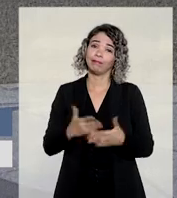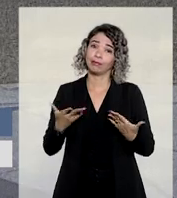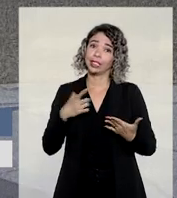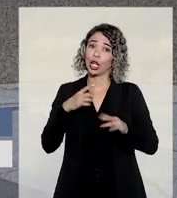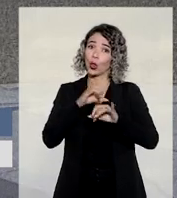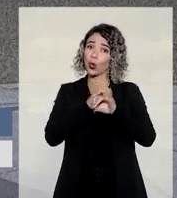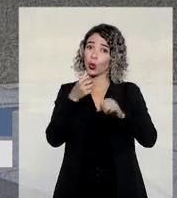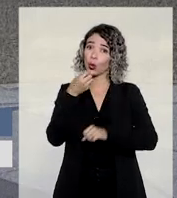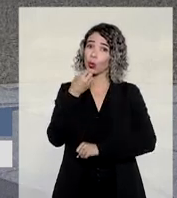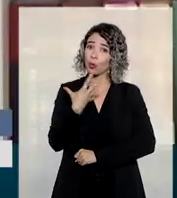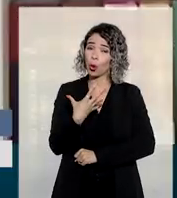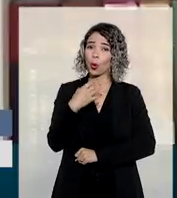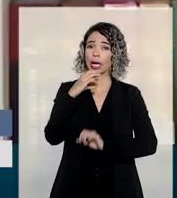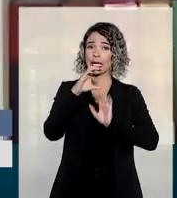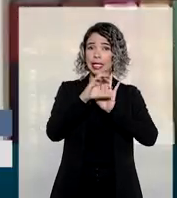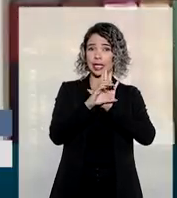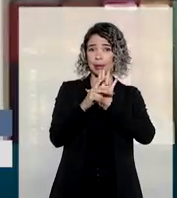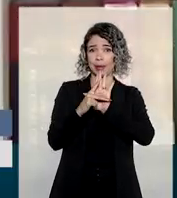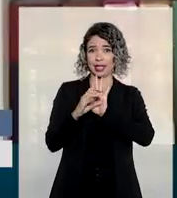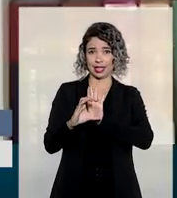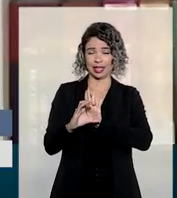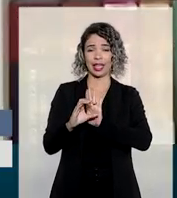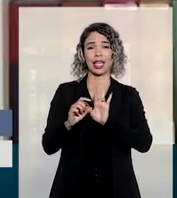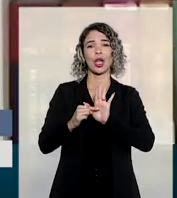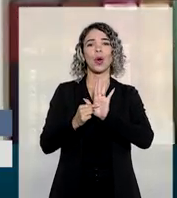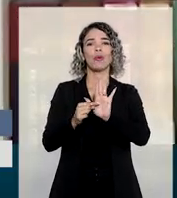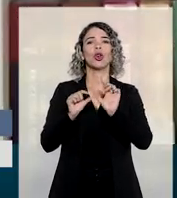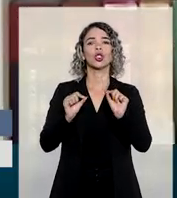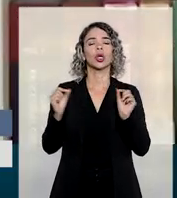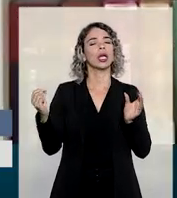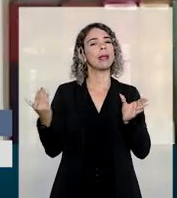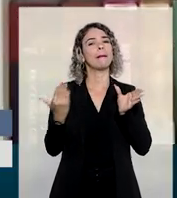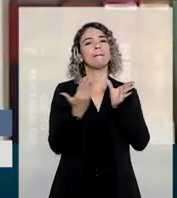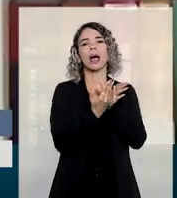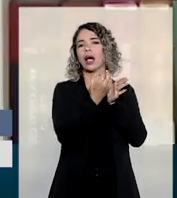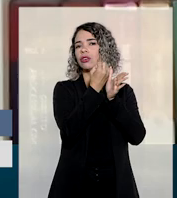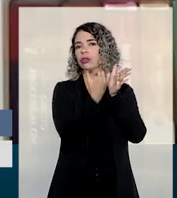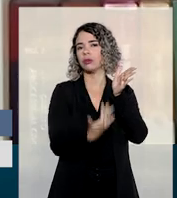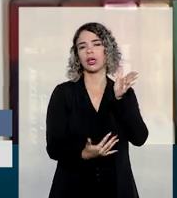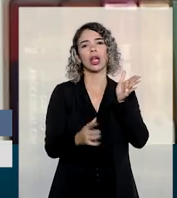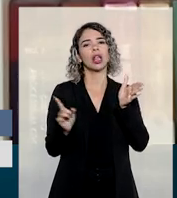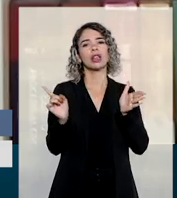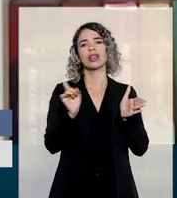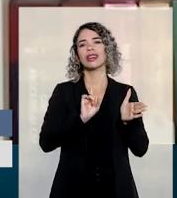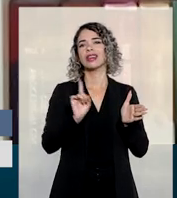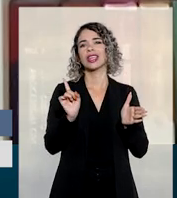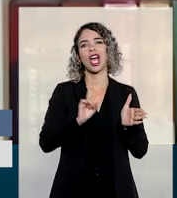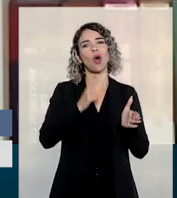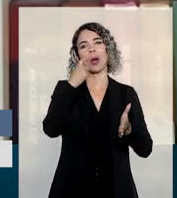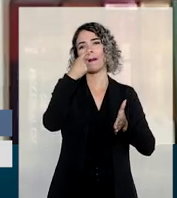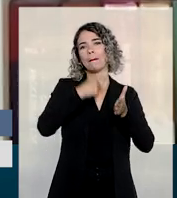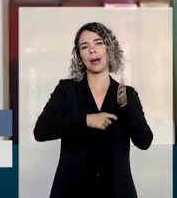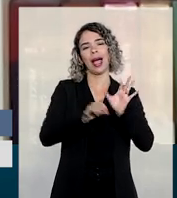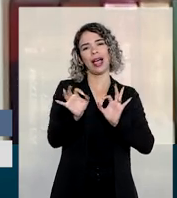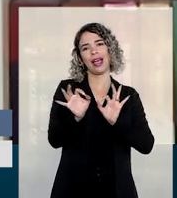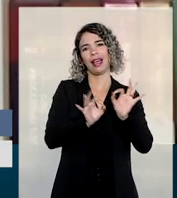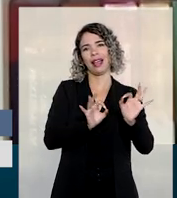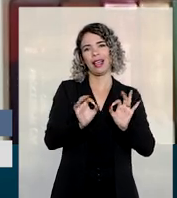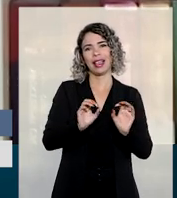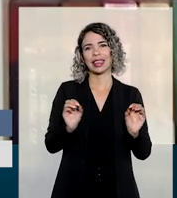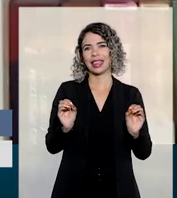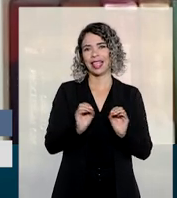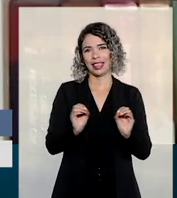Essa é a boa notícia. O CPC prevê expressamente que os embargos de declaração não estão submetidos ao